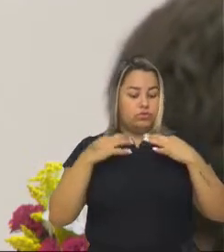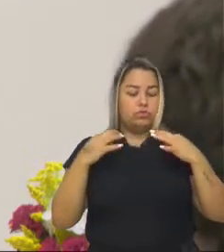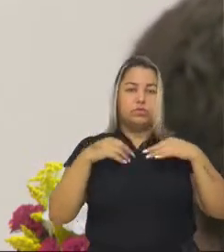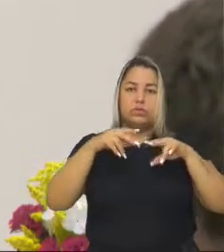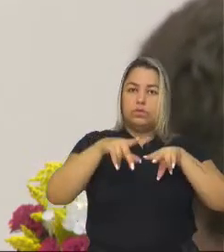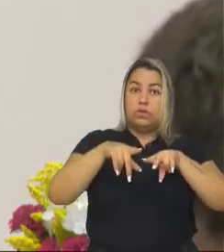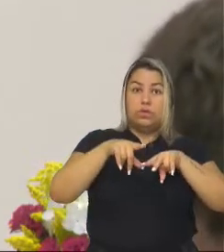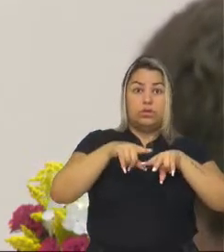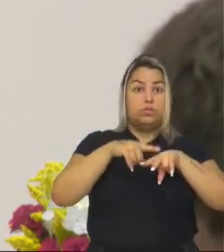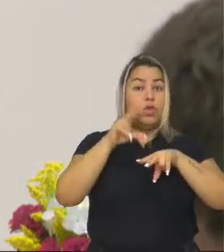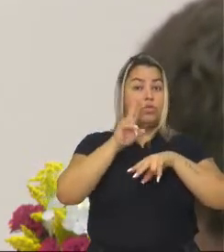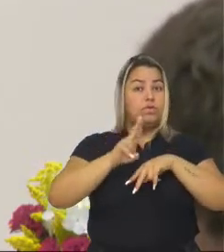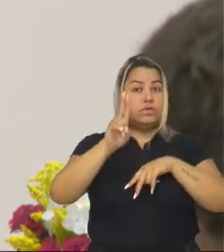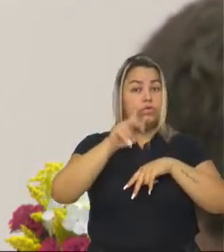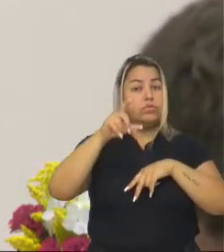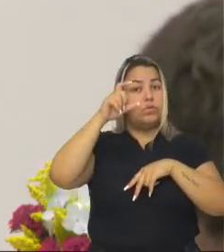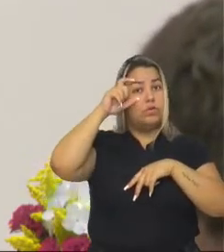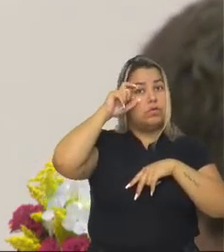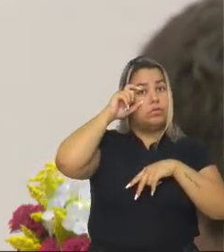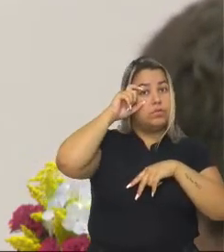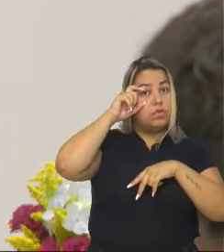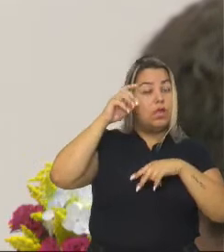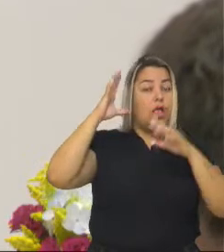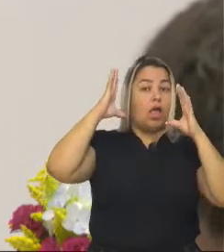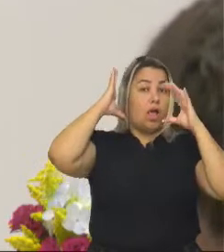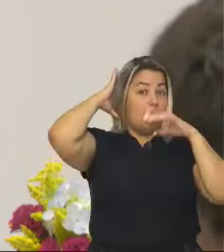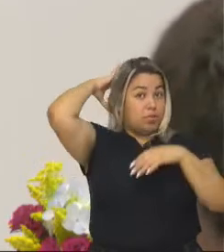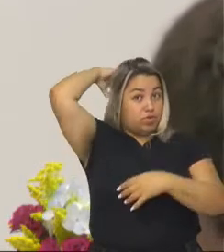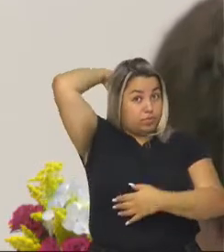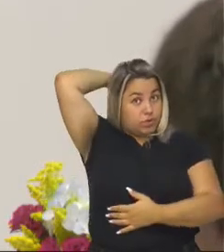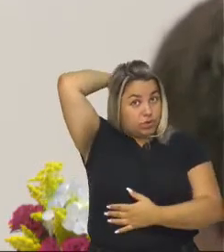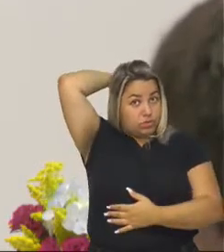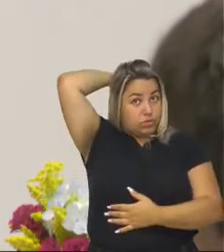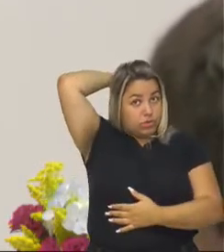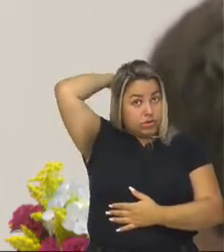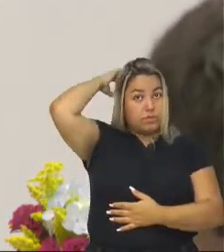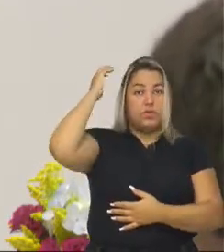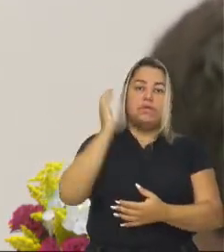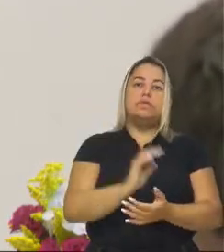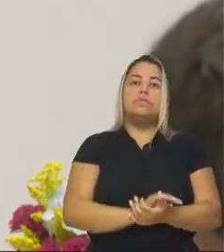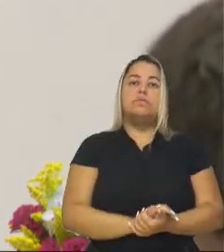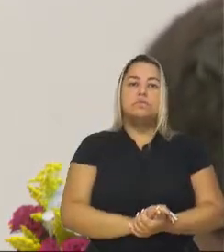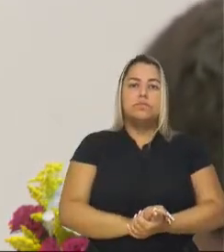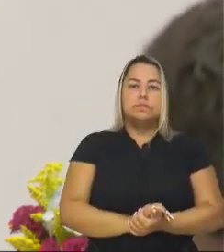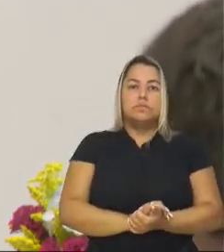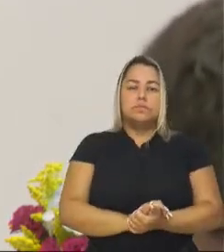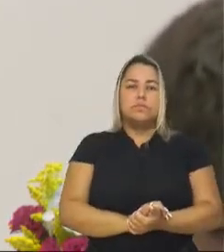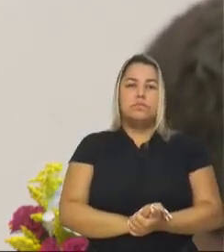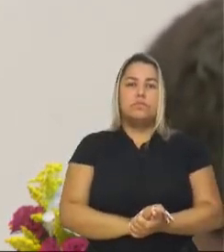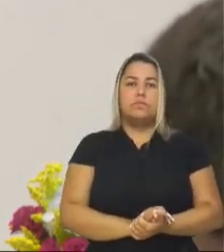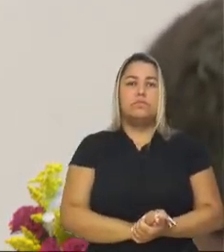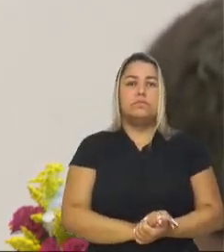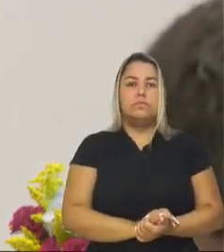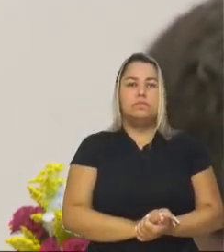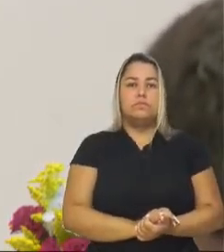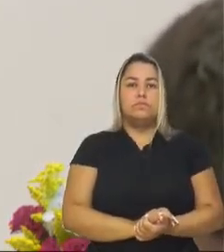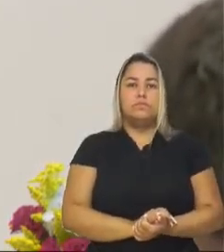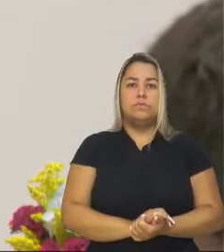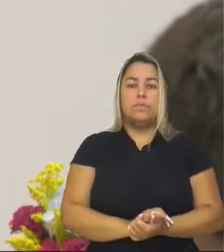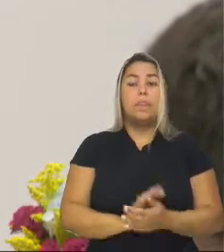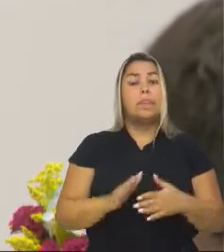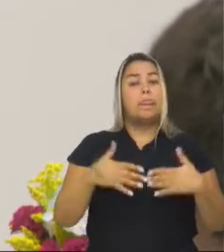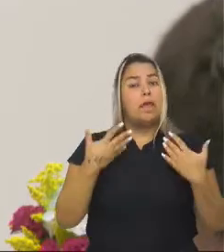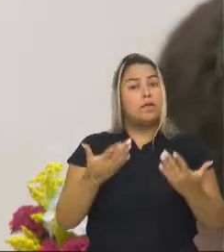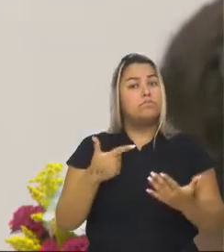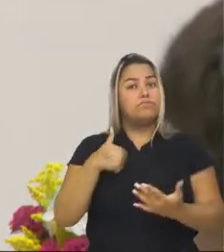Estou usando óculos, tenho os cabelos presos em um coque no alto da cabeça. Então, eu acho que